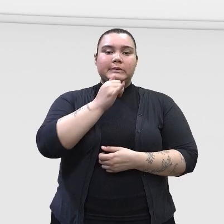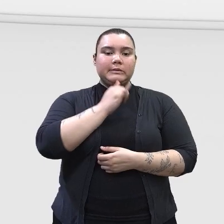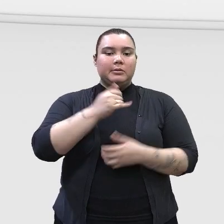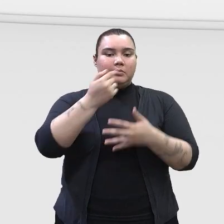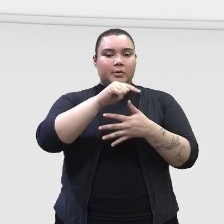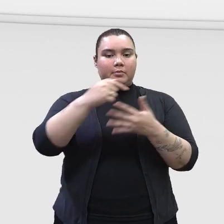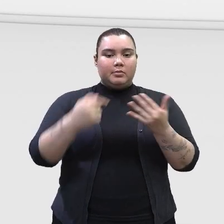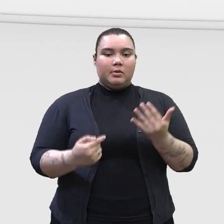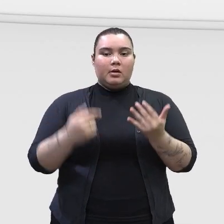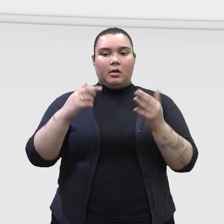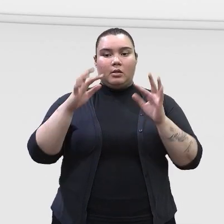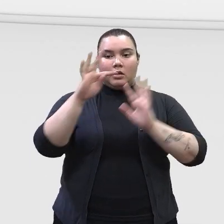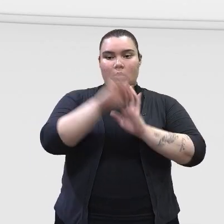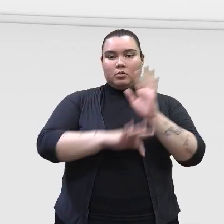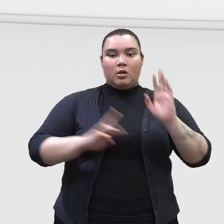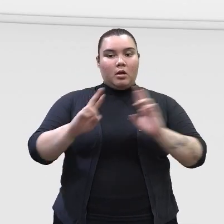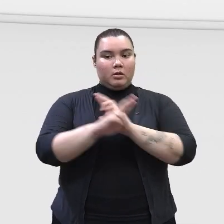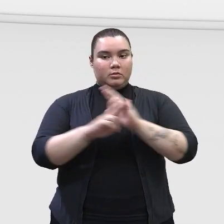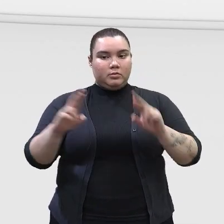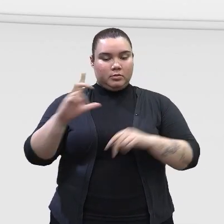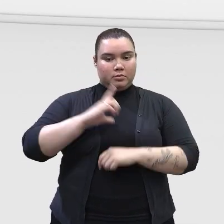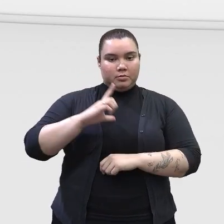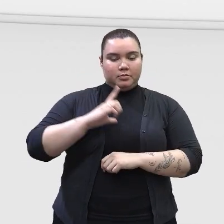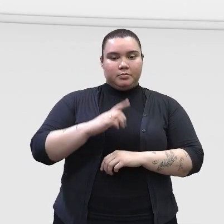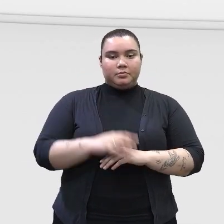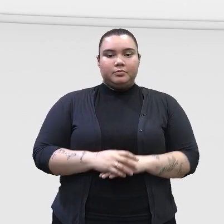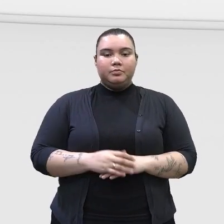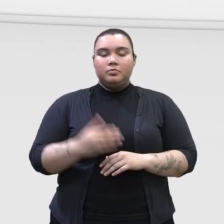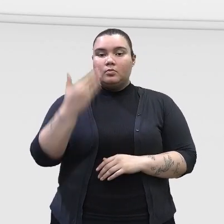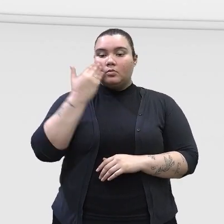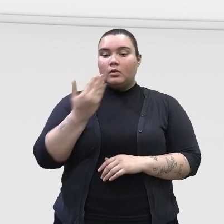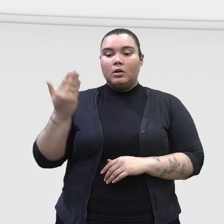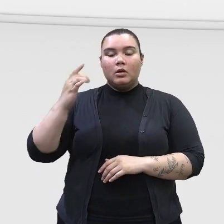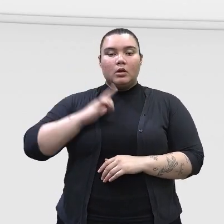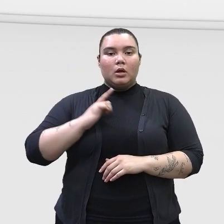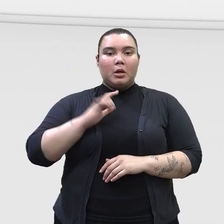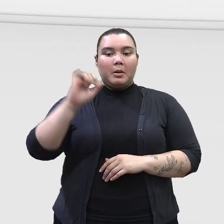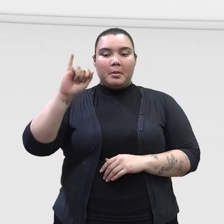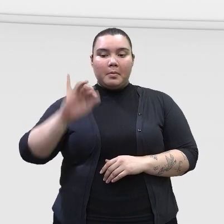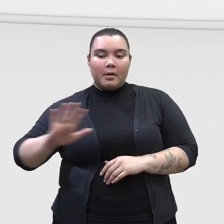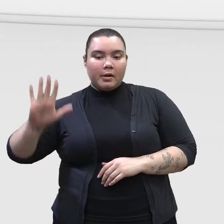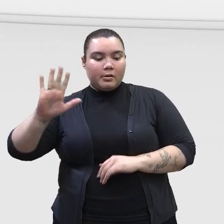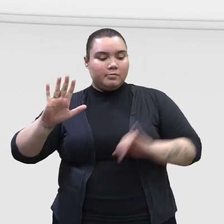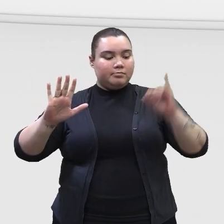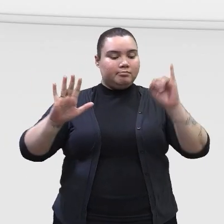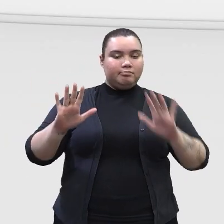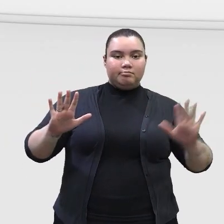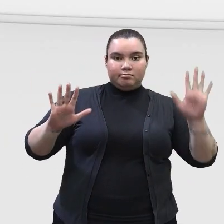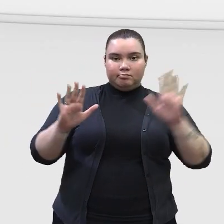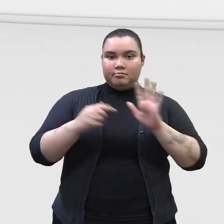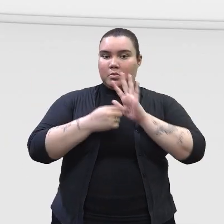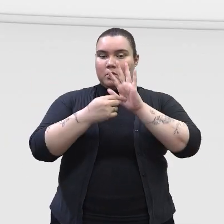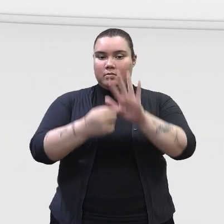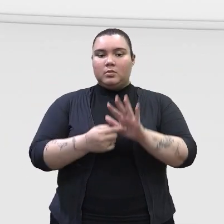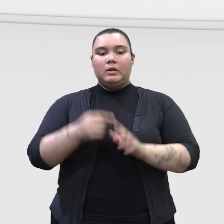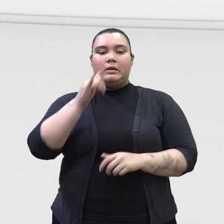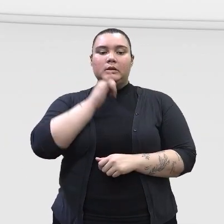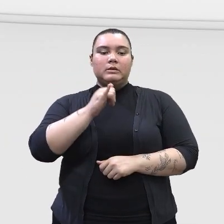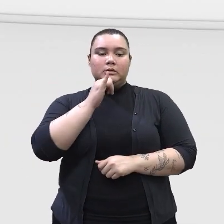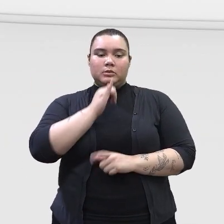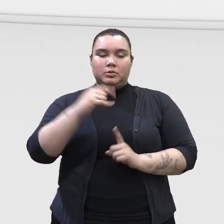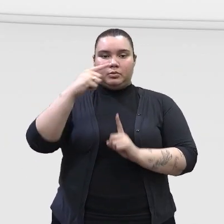textos relacionados a isso também. E aqui ao meu lado nós temos imagens que nós vamos mostrar para vocês, que são exemplos